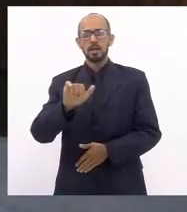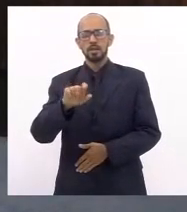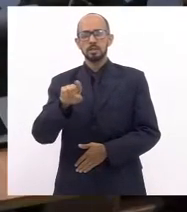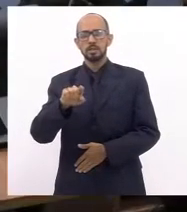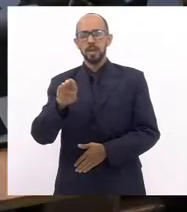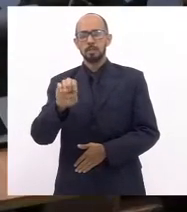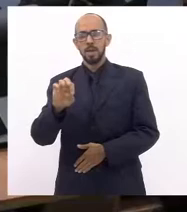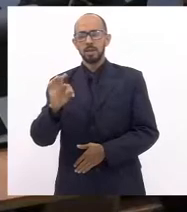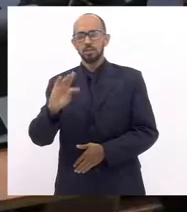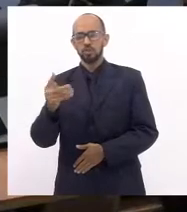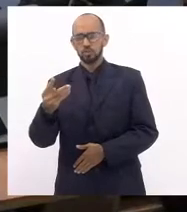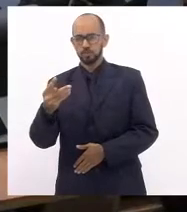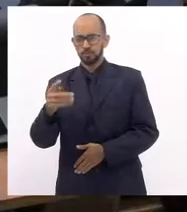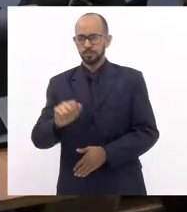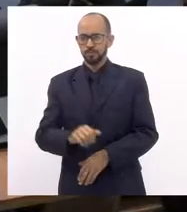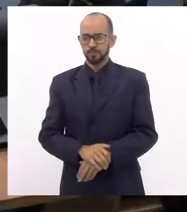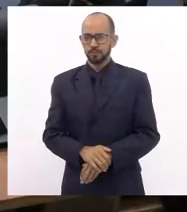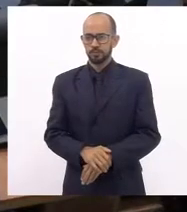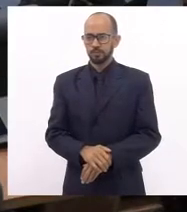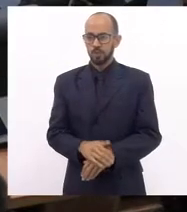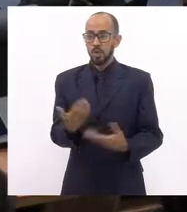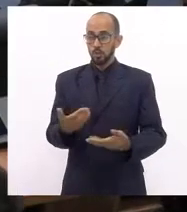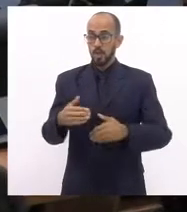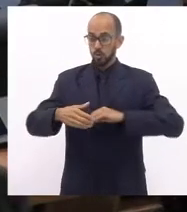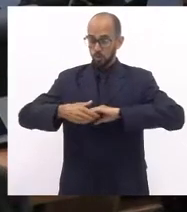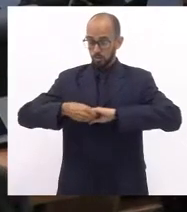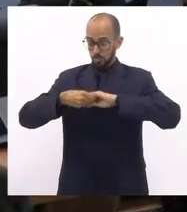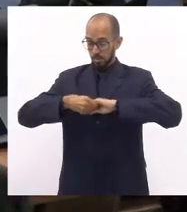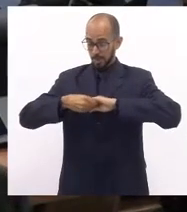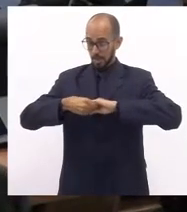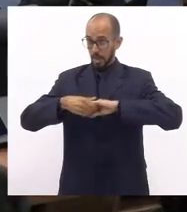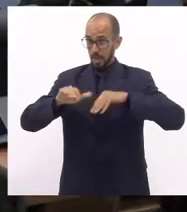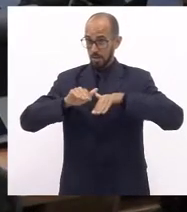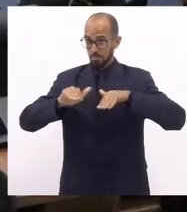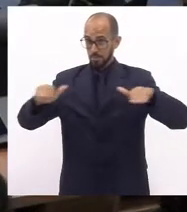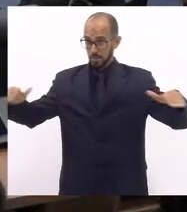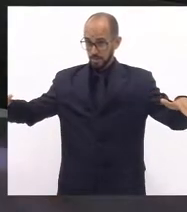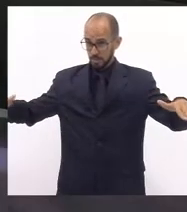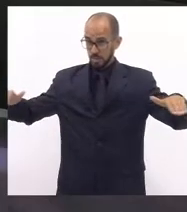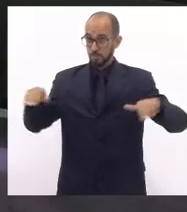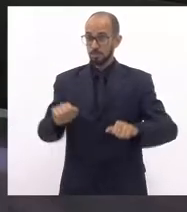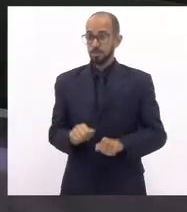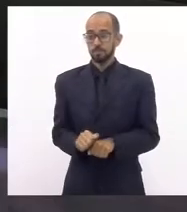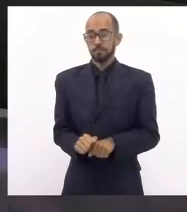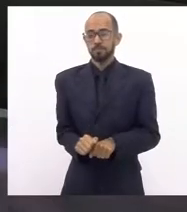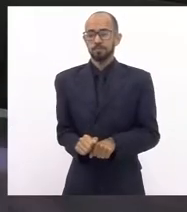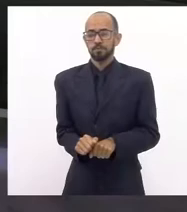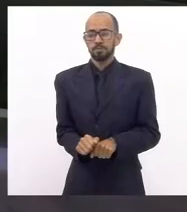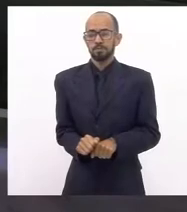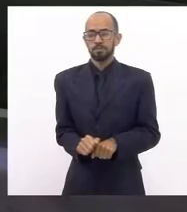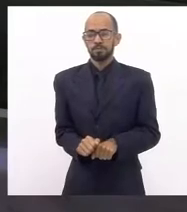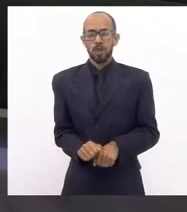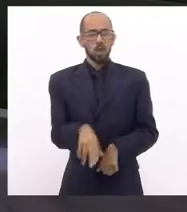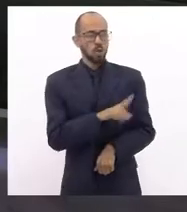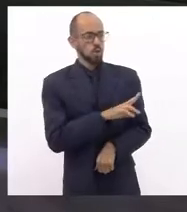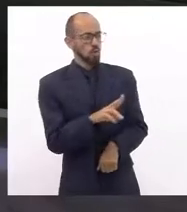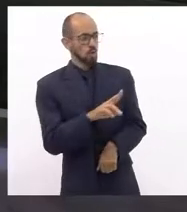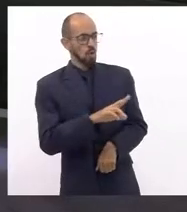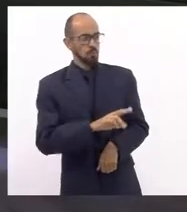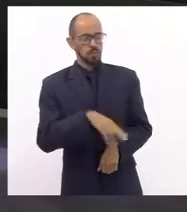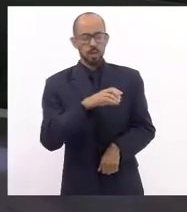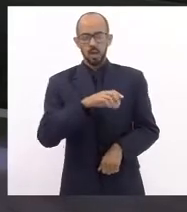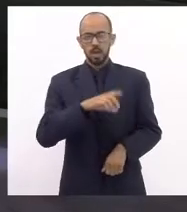Eu quero cumprimentar a mesa... Pode puxar para frente mais um pouquinho. Isso. Eu quero cumprimentar a mesa na pessoa da Tia Ju, a nossa